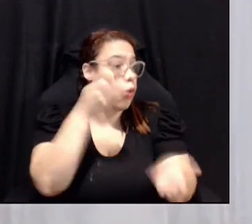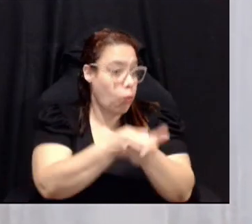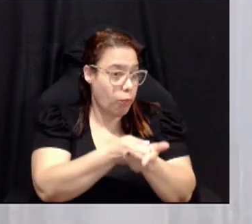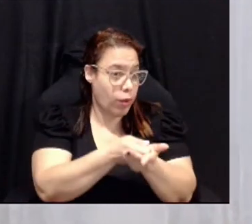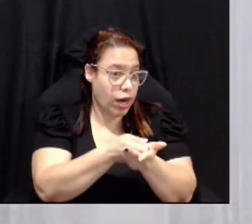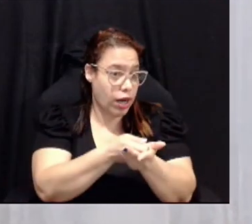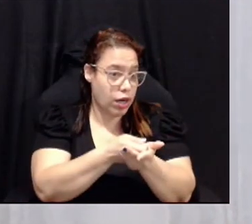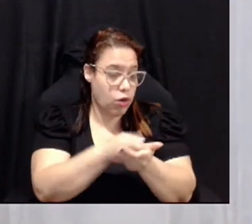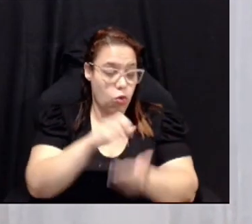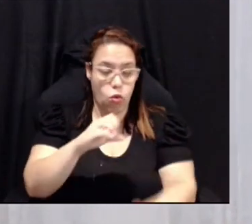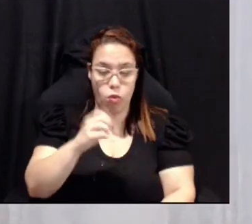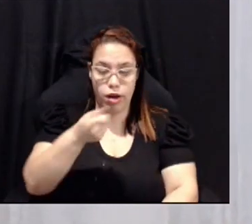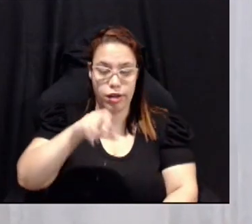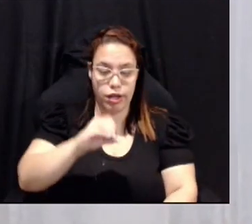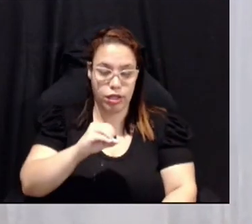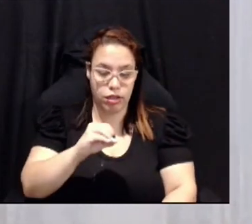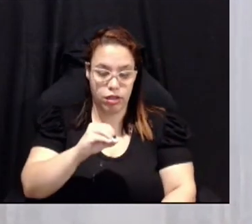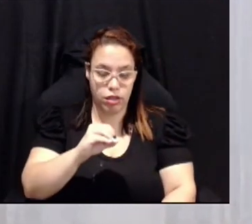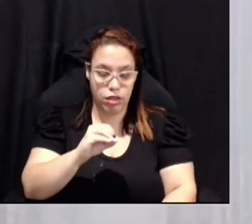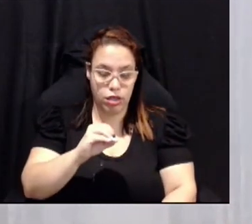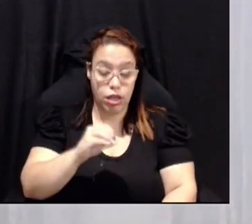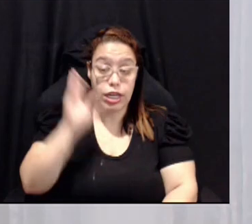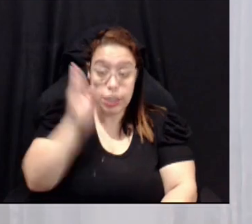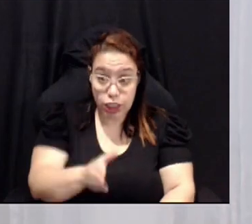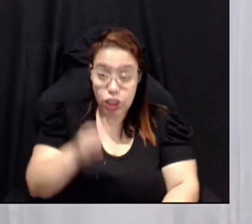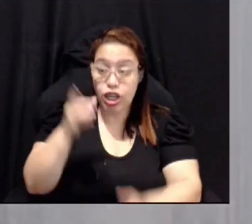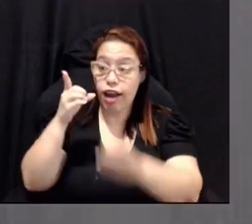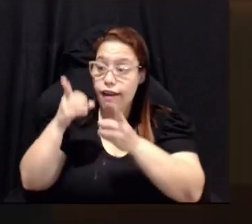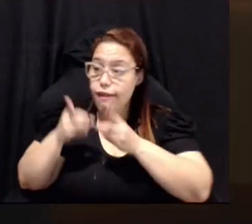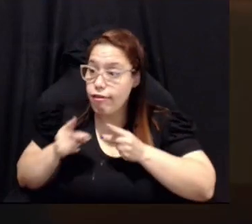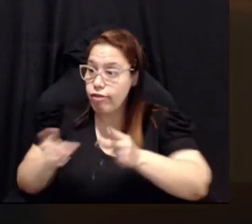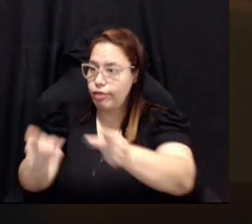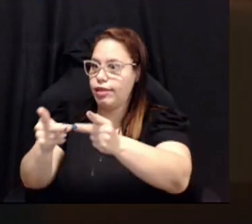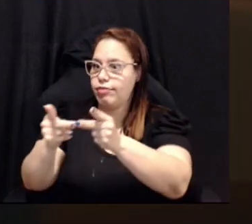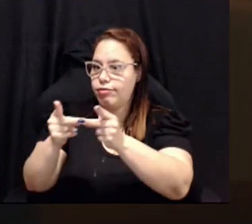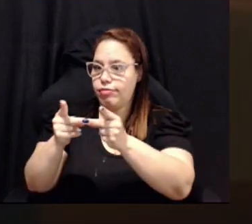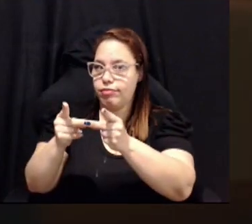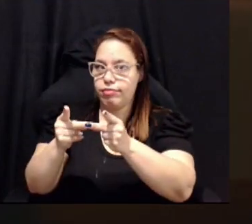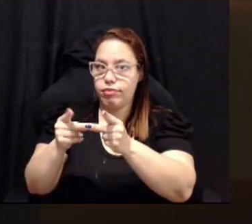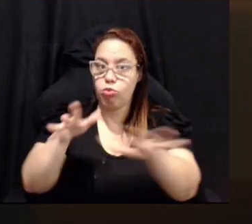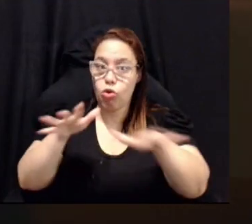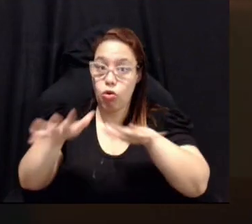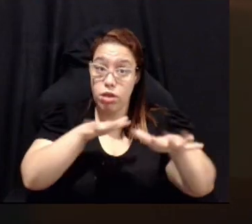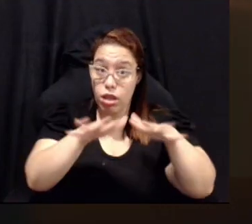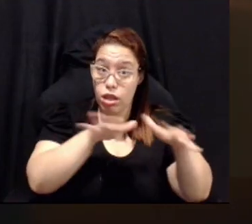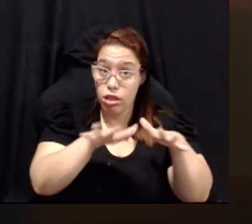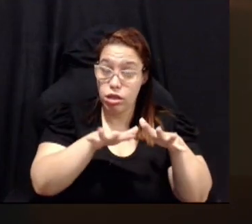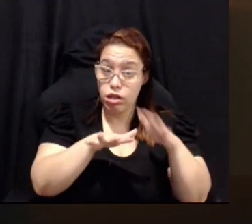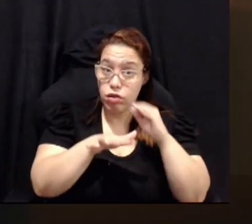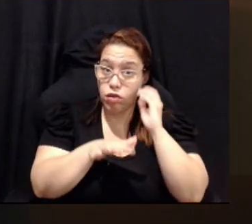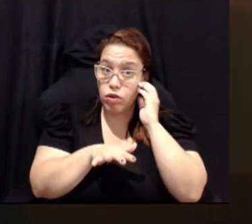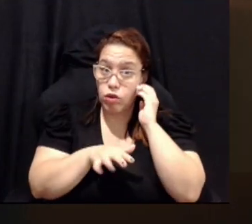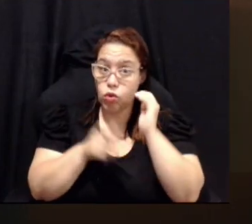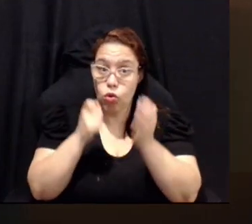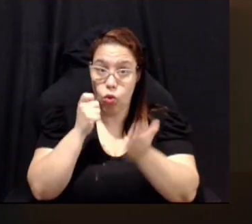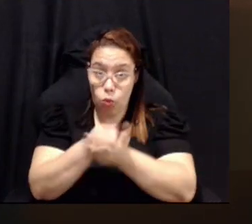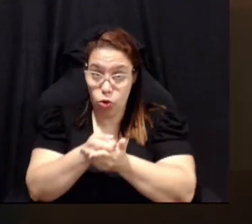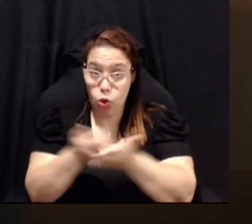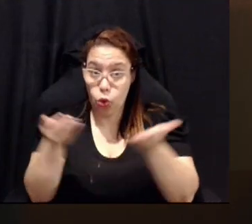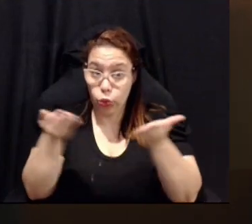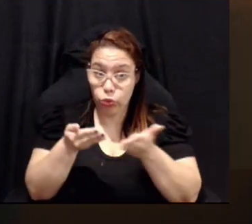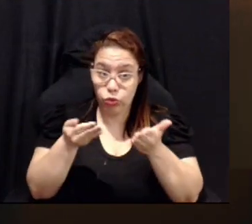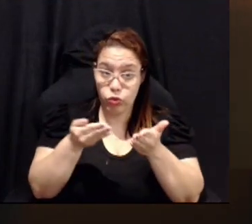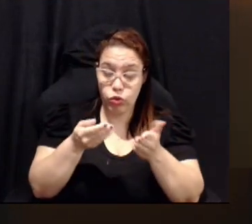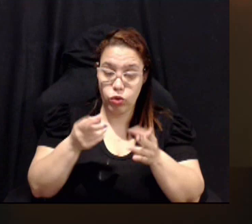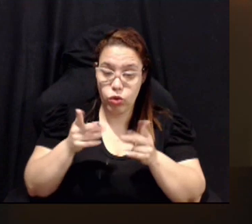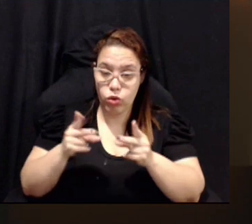Por isso que é Day Trade, né? Nesse dia que ele tem que fazer a movimentação. Se ele comprou hoje e vai vender daqui a uma semana,